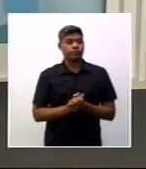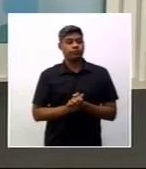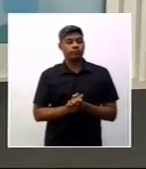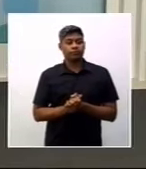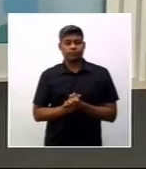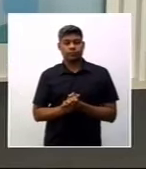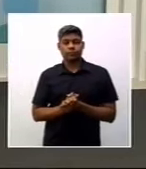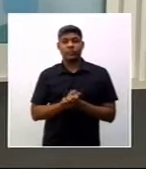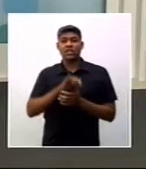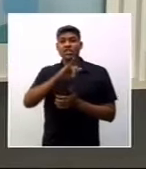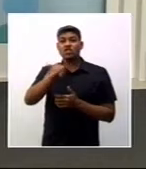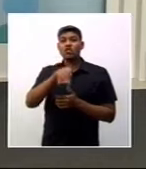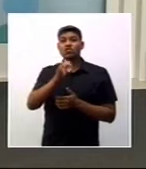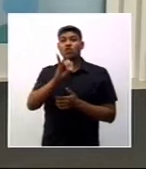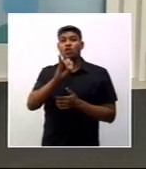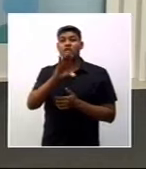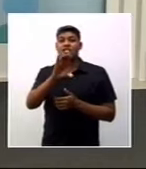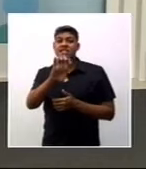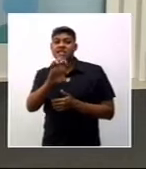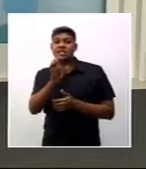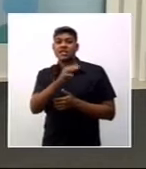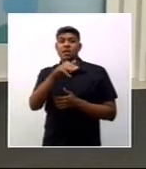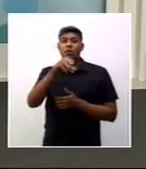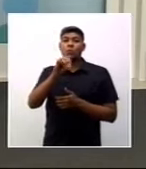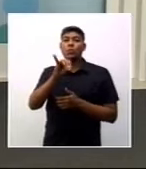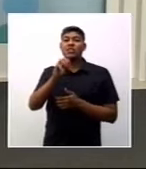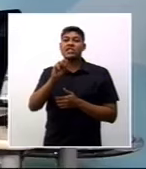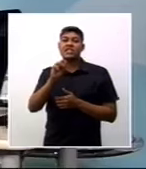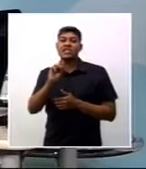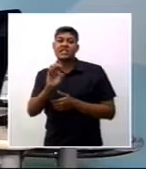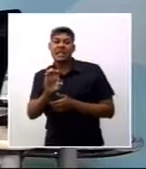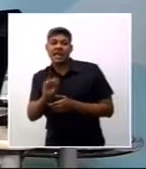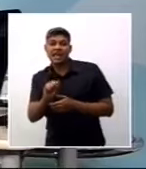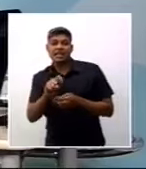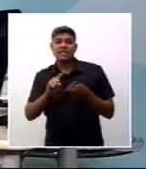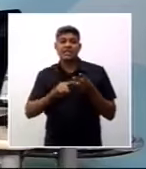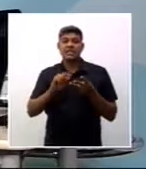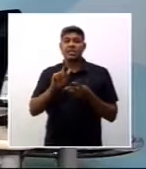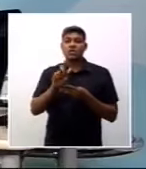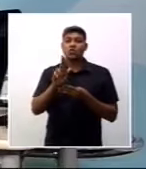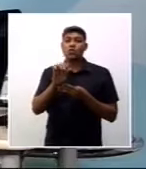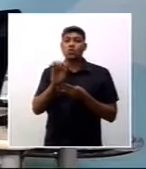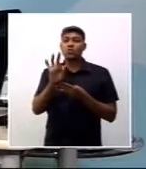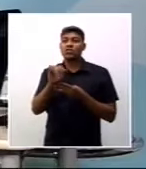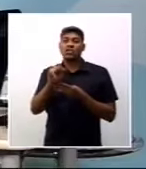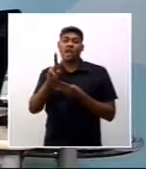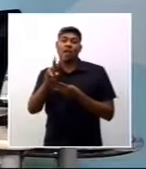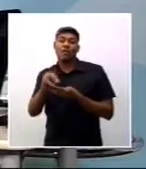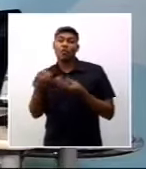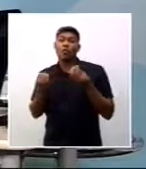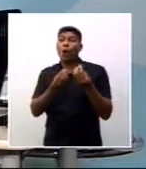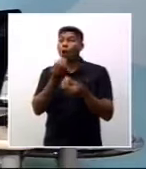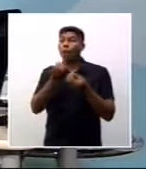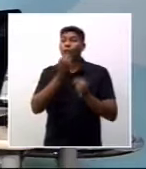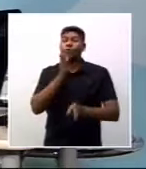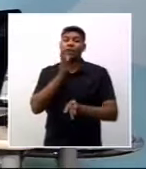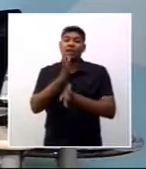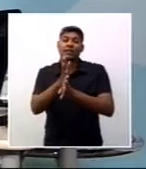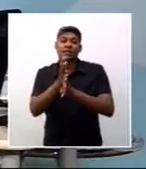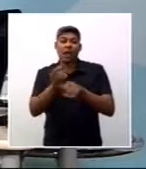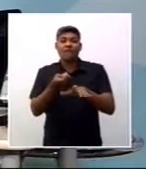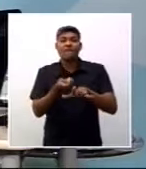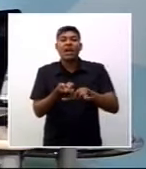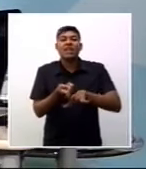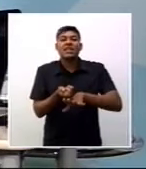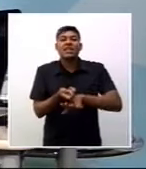mais a joice moisés murilo e luiz gustavo como identificar